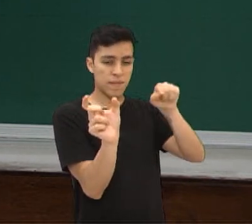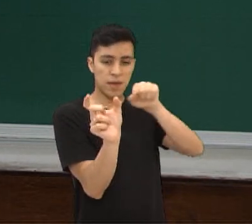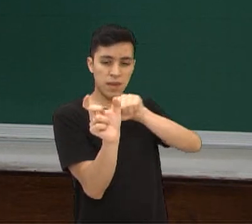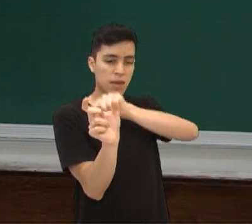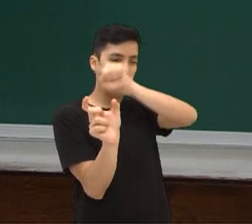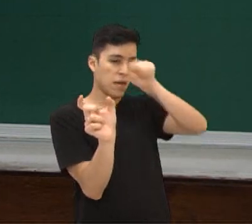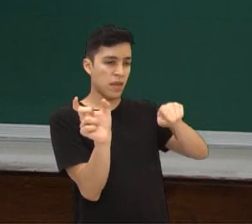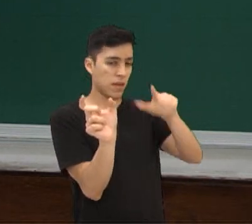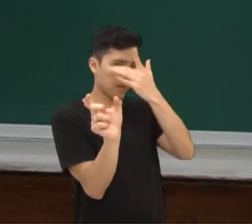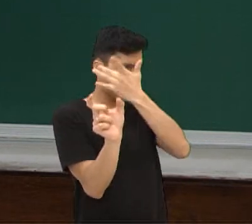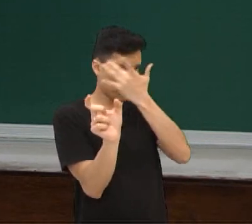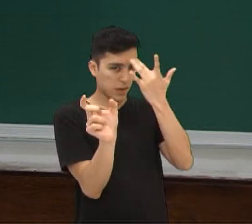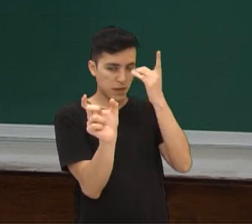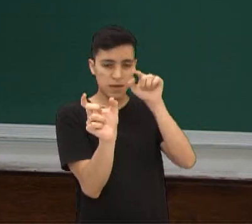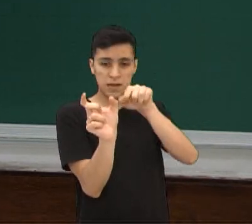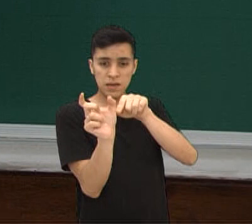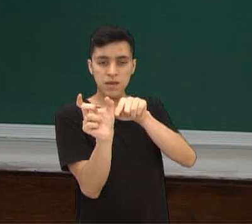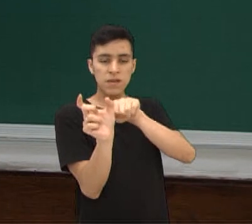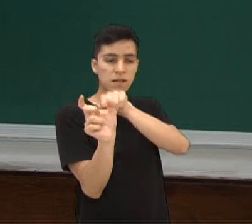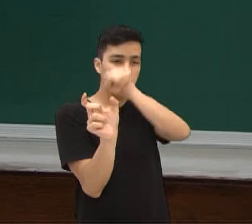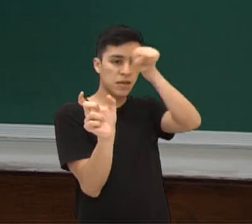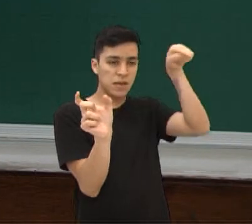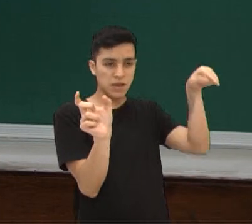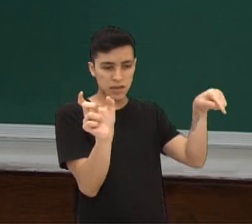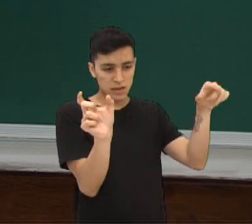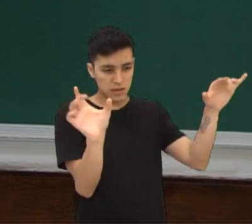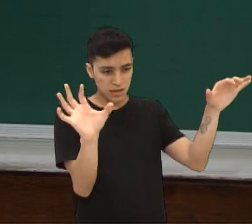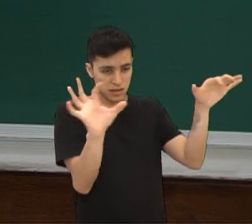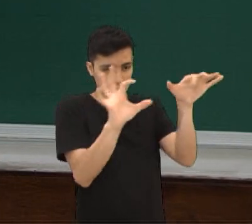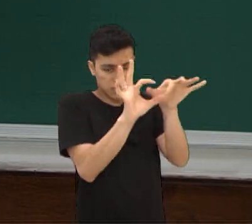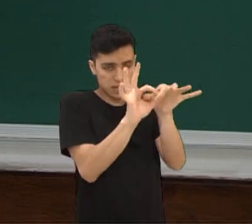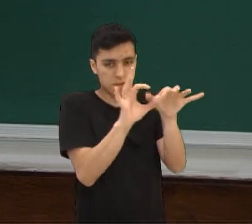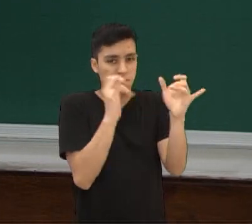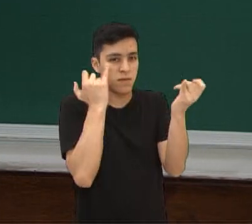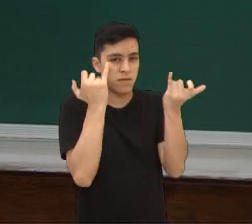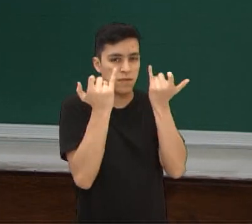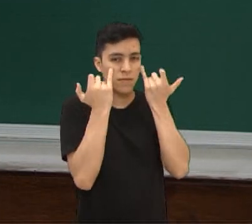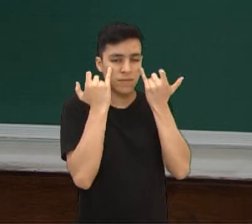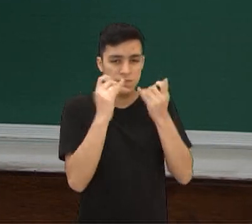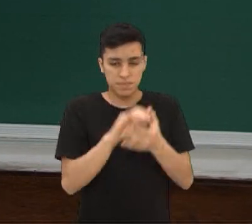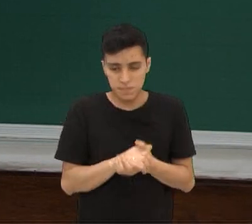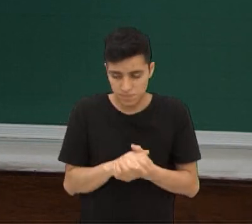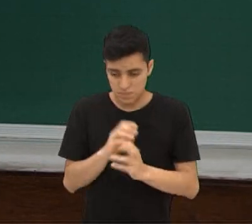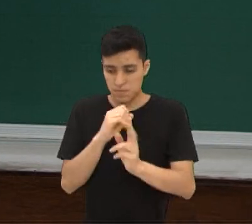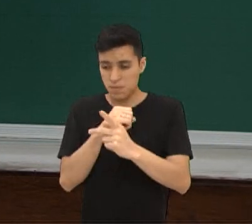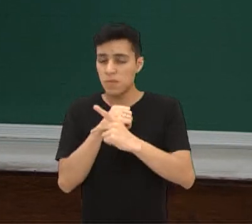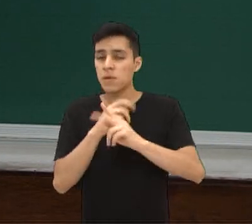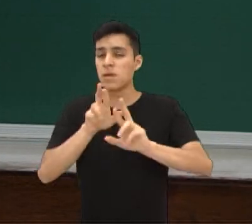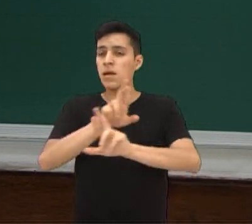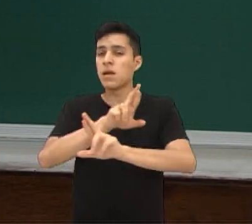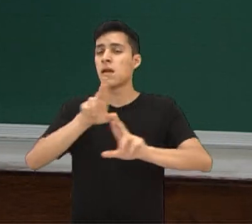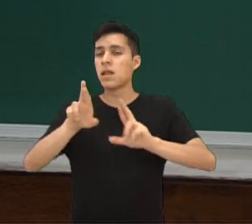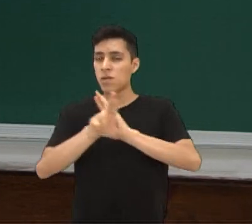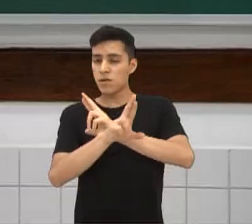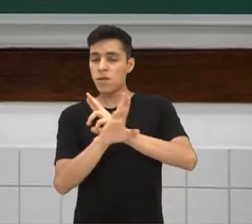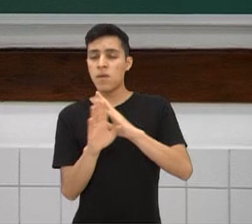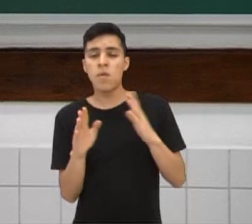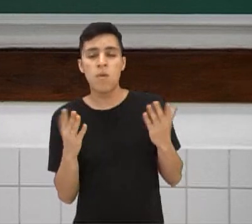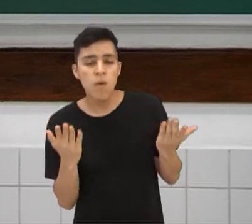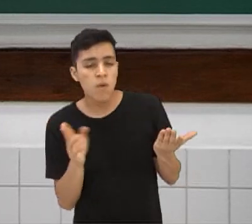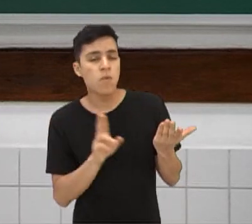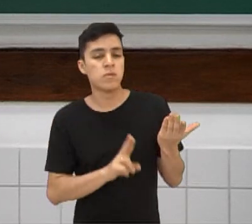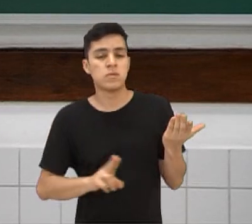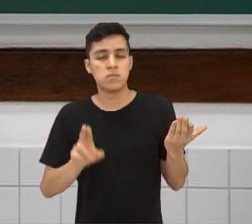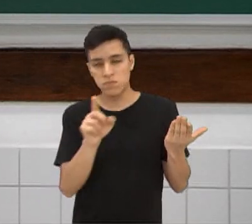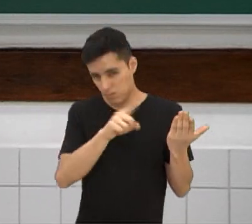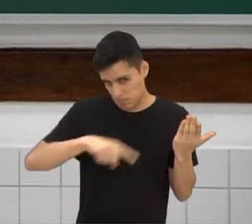de uma pessoa. Então, ele conecta a informação seguinte. O pronome relativo ele é muito comum também na utilização quando você